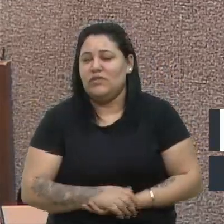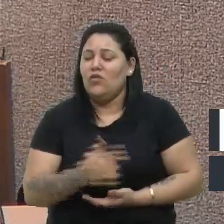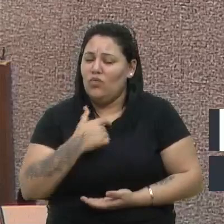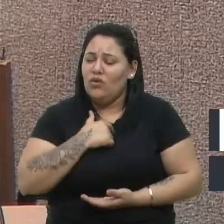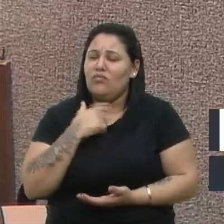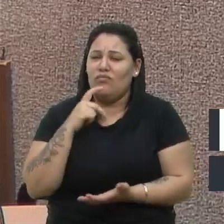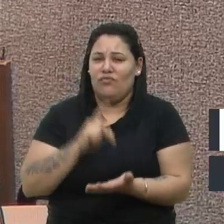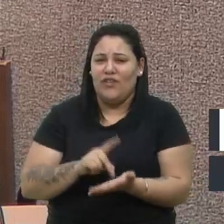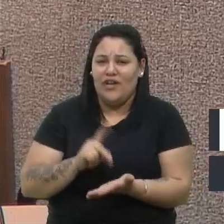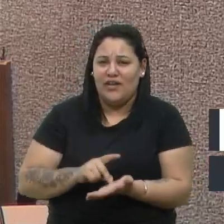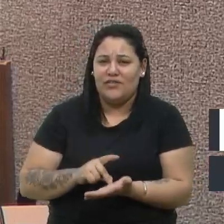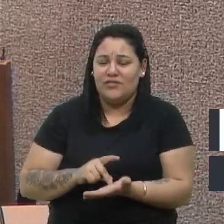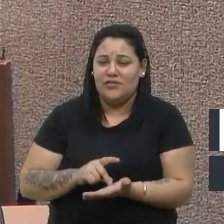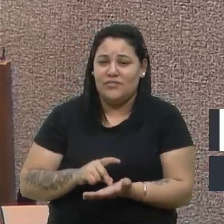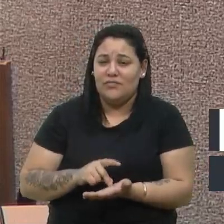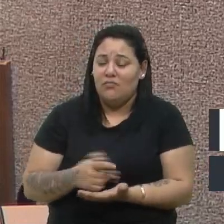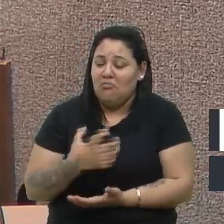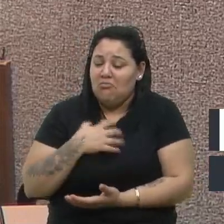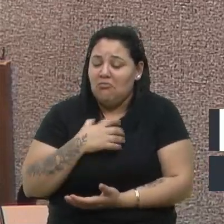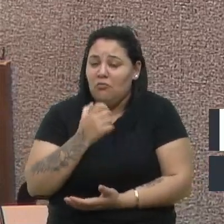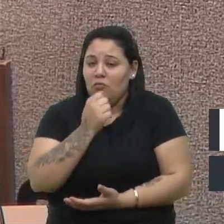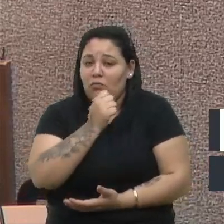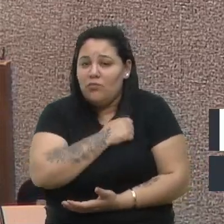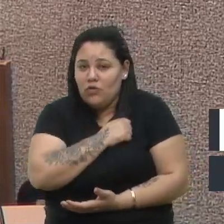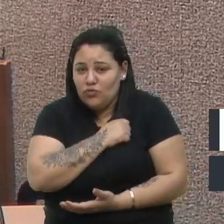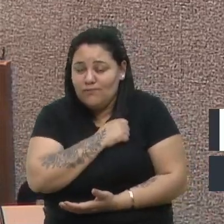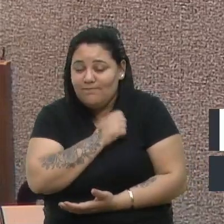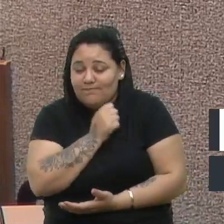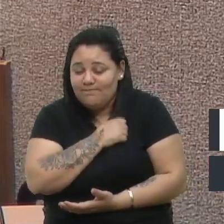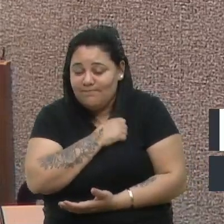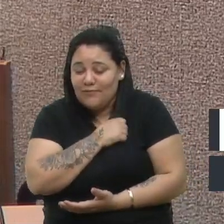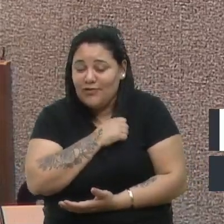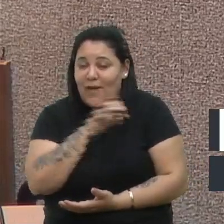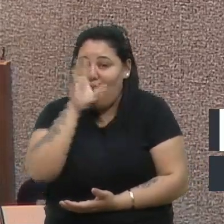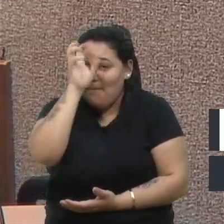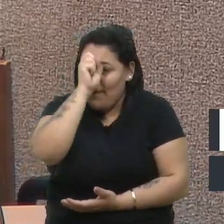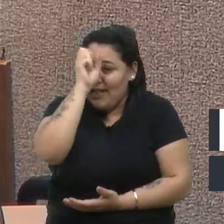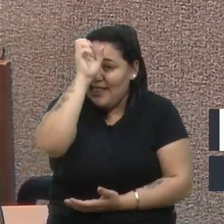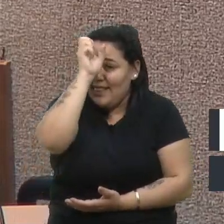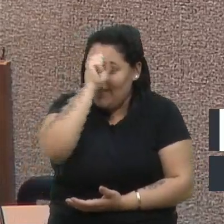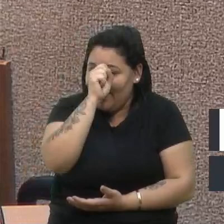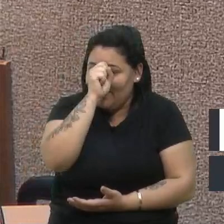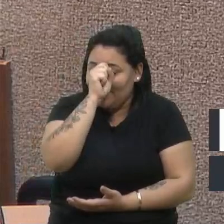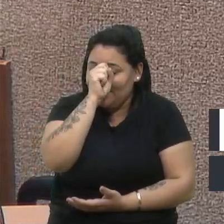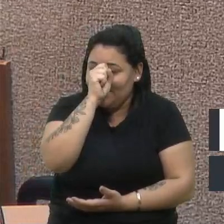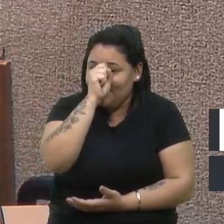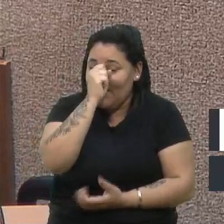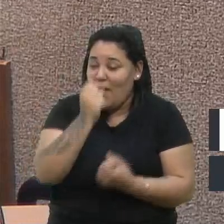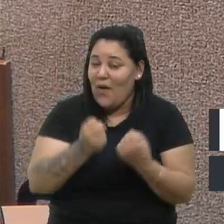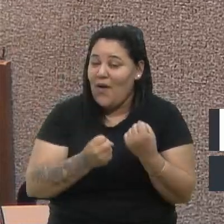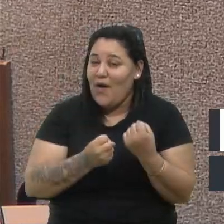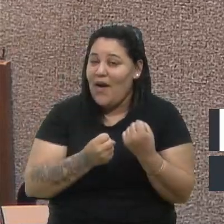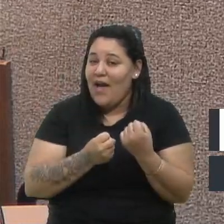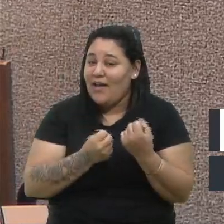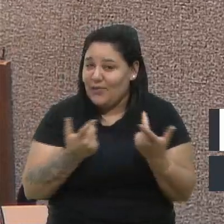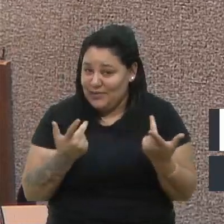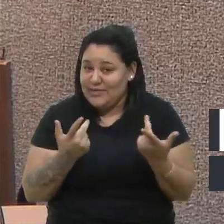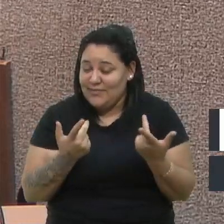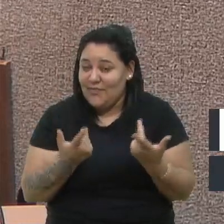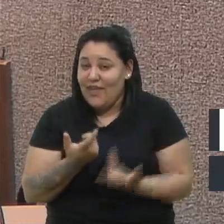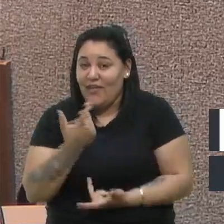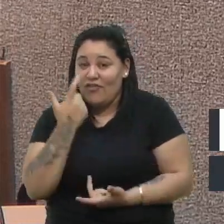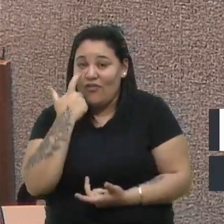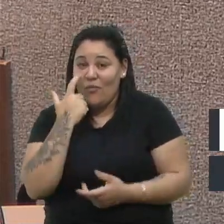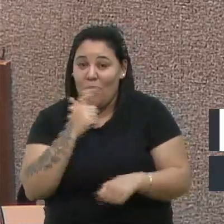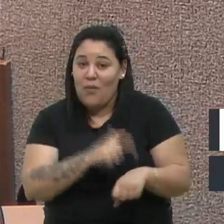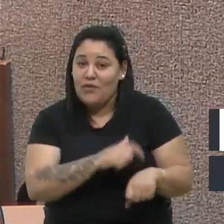sinceramente, humildemente, a gente vai aprendendo algumas coisas e a gente vai retrocedendo não, a gente vai vendo o momento,